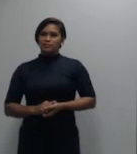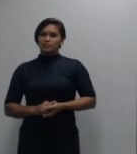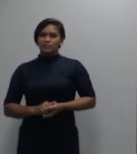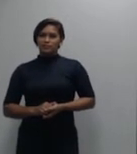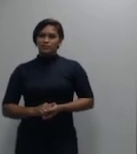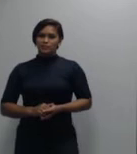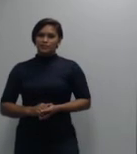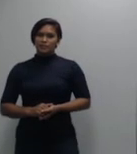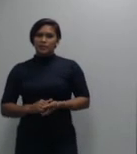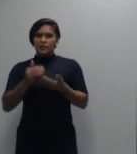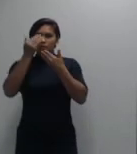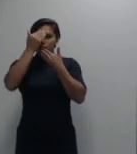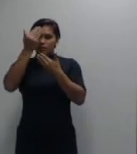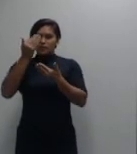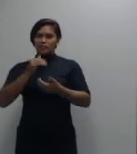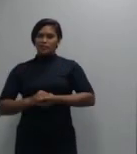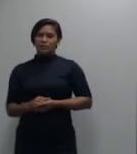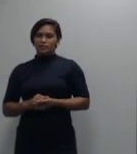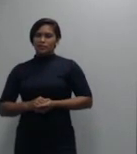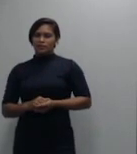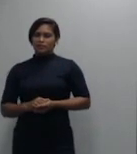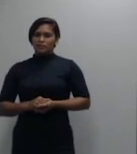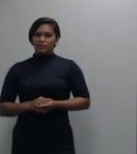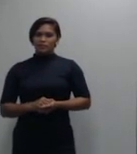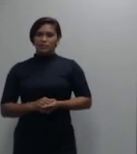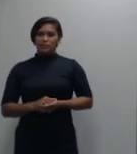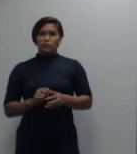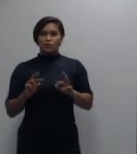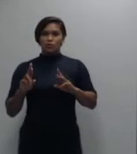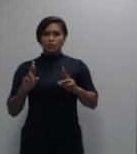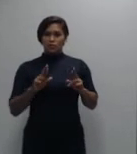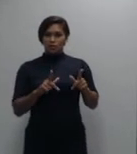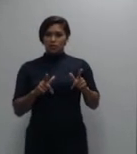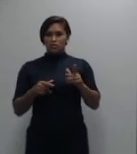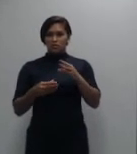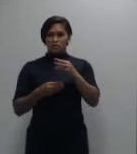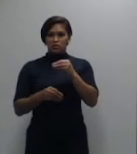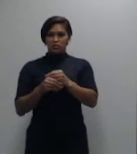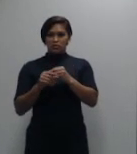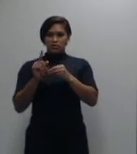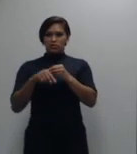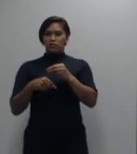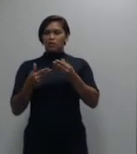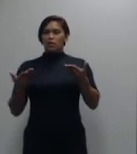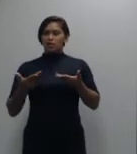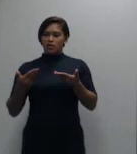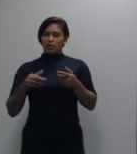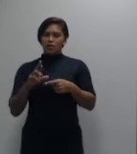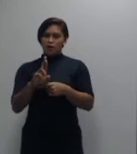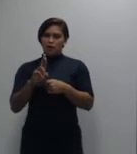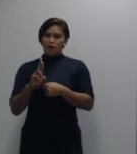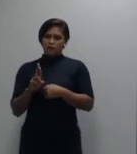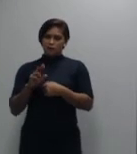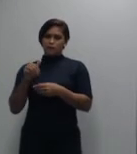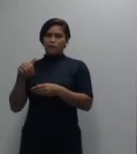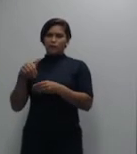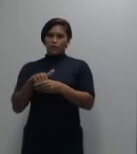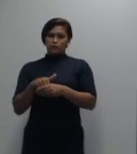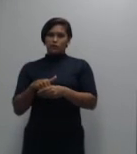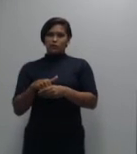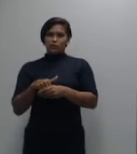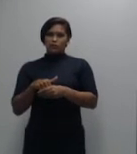obrigado eu agradeço e com essas esses acréscimos qual era o seu voto o ministro o Araújo